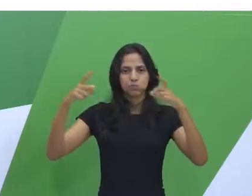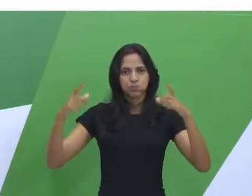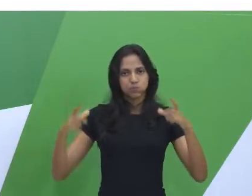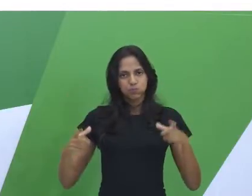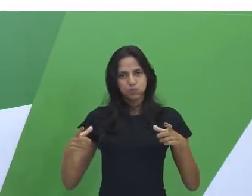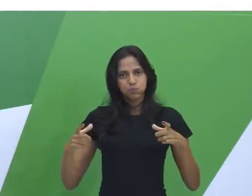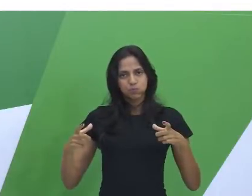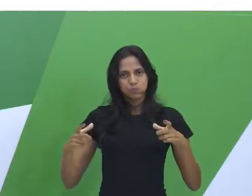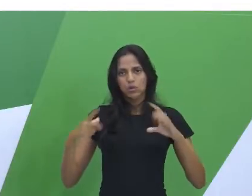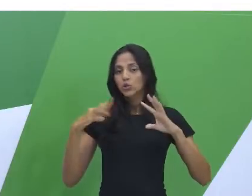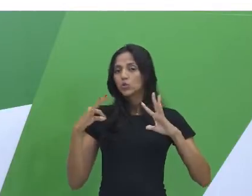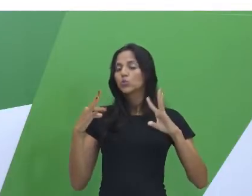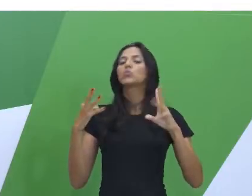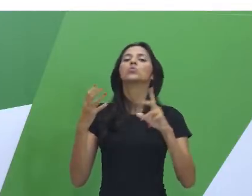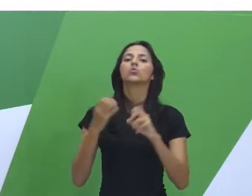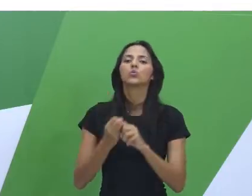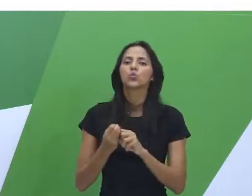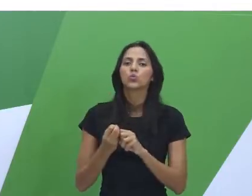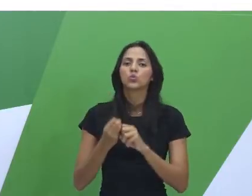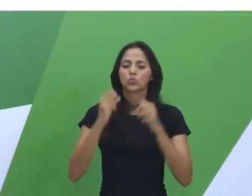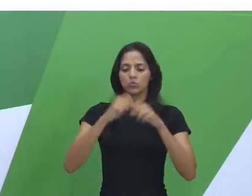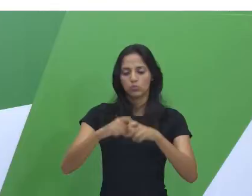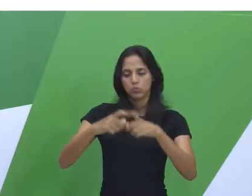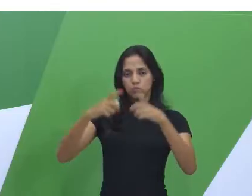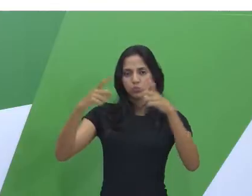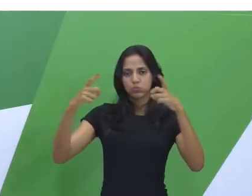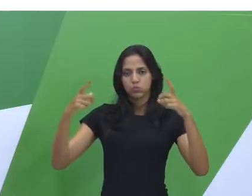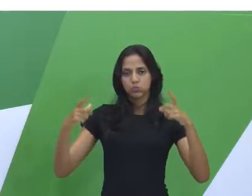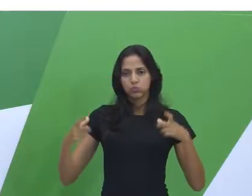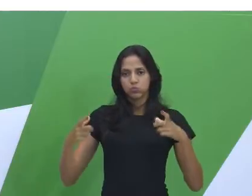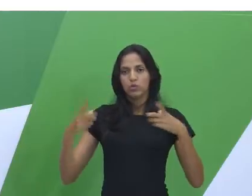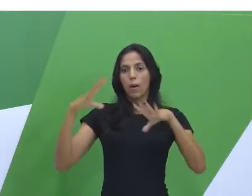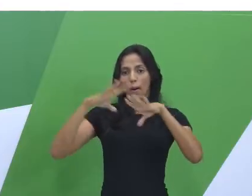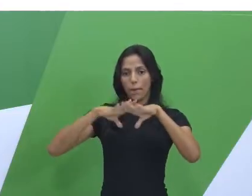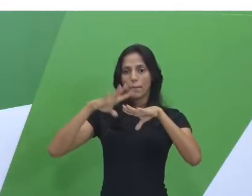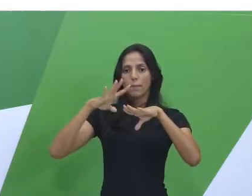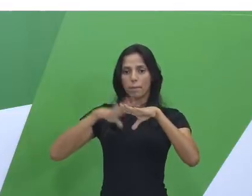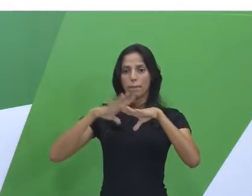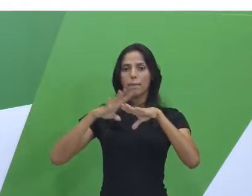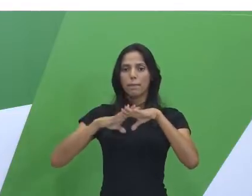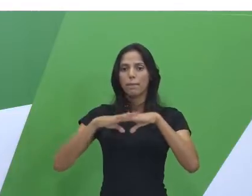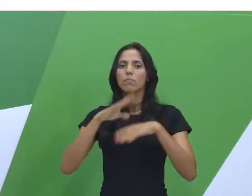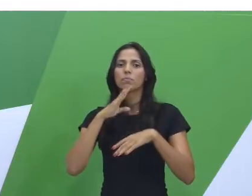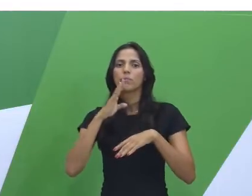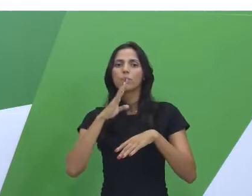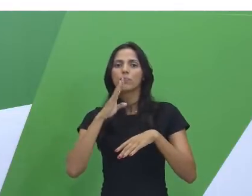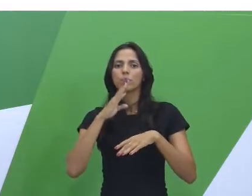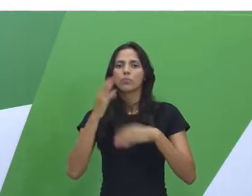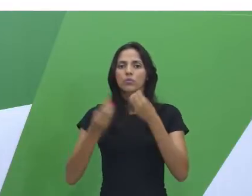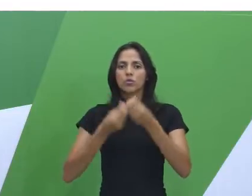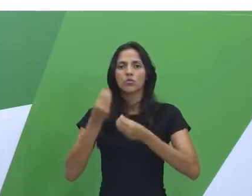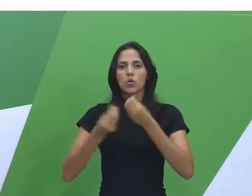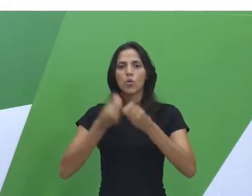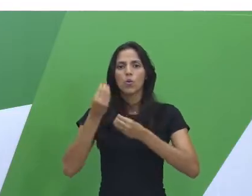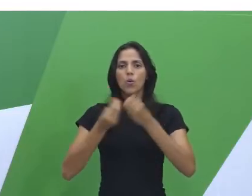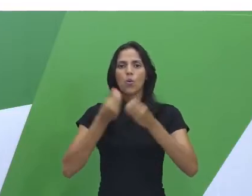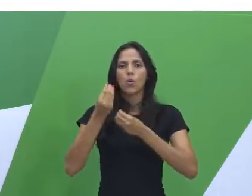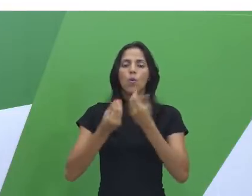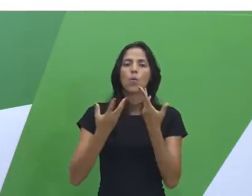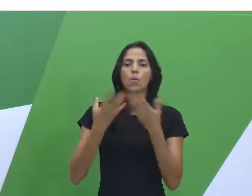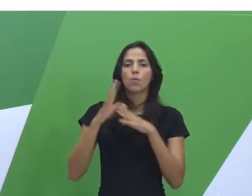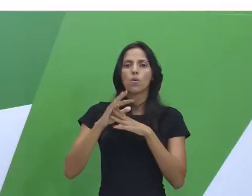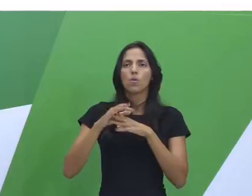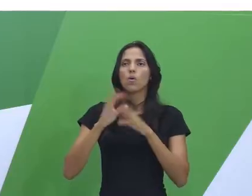todo o escrito epistemológico dessa aprendizagem ativa, oriunda do que estava por perto,